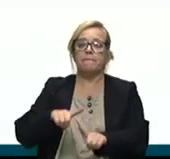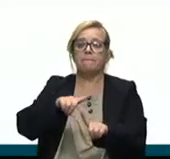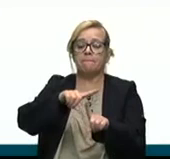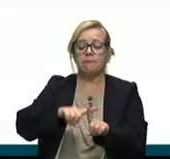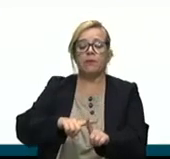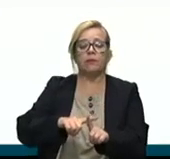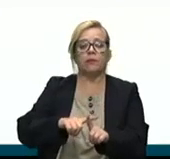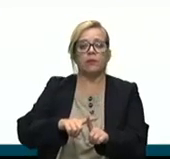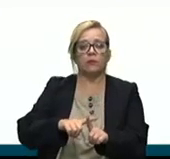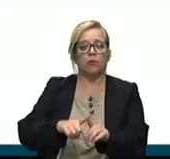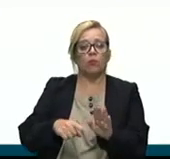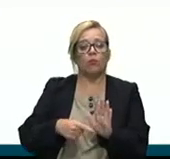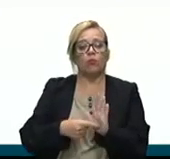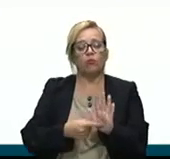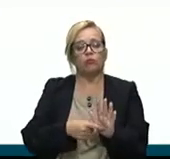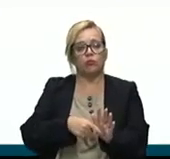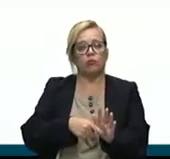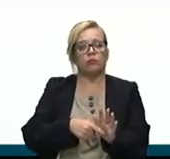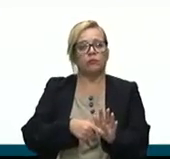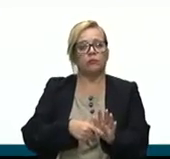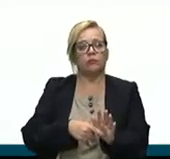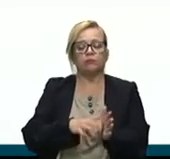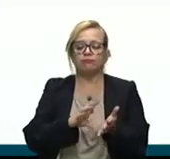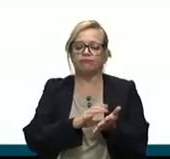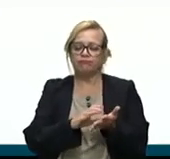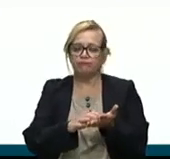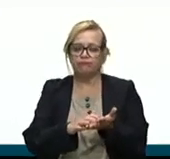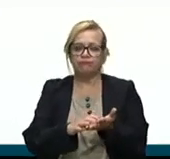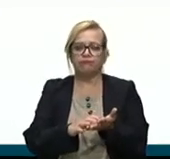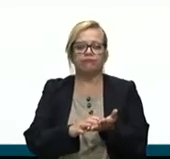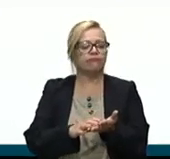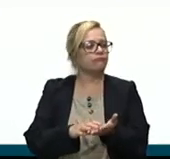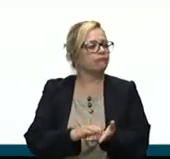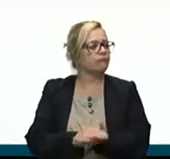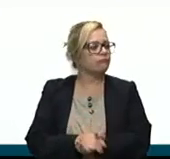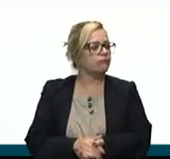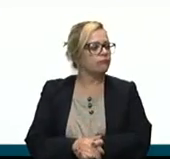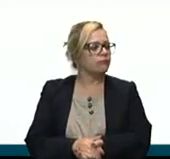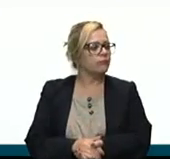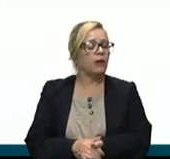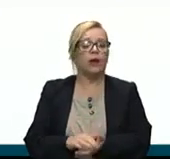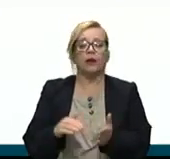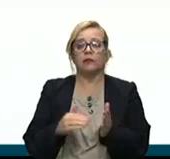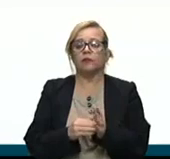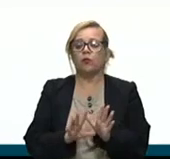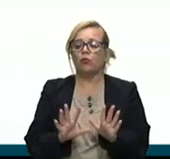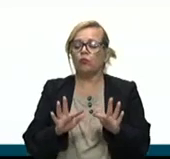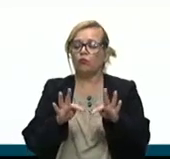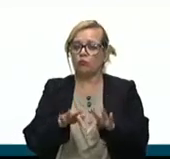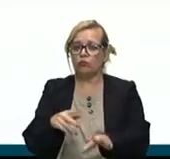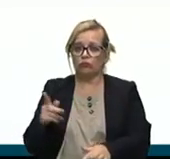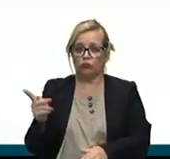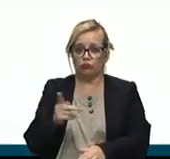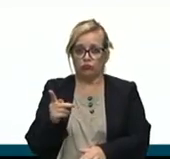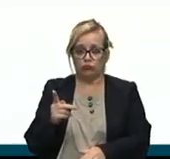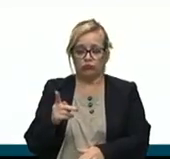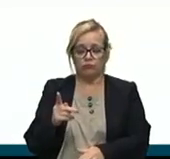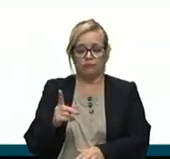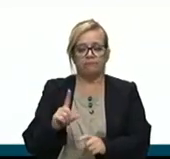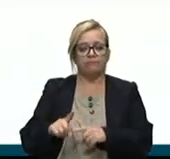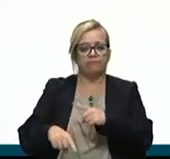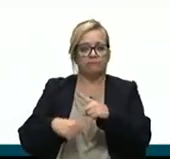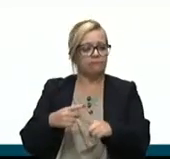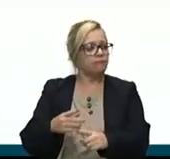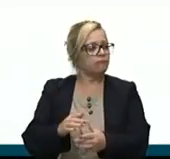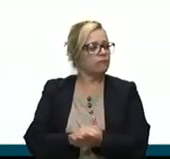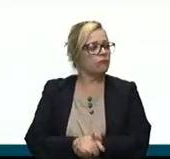registrar na memória da calculadora. Faço isso até se esgotarem os pares ordenados. Depois,